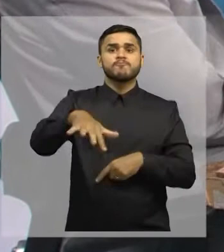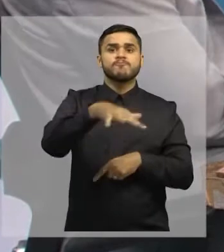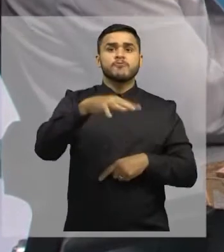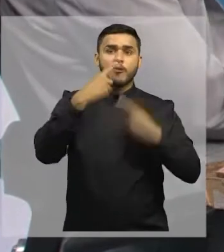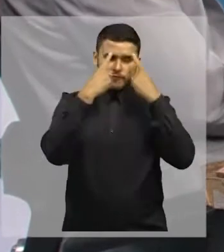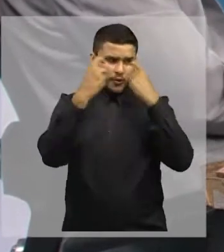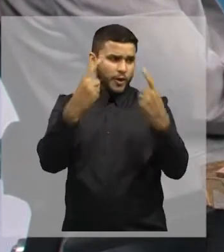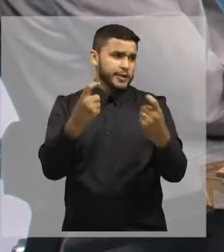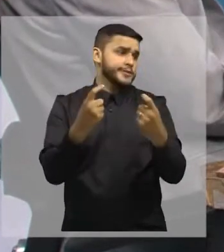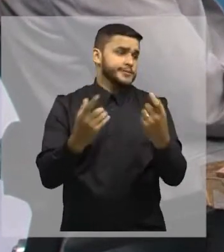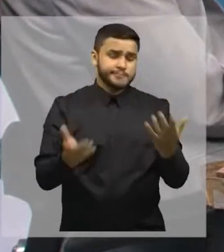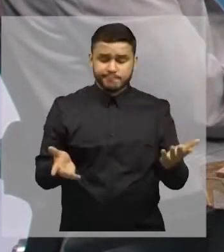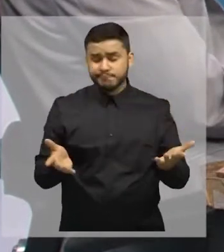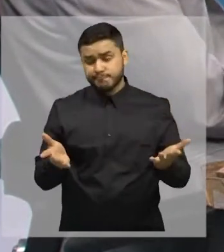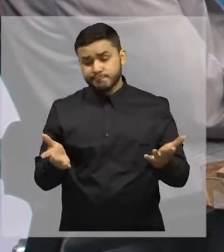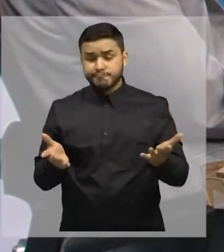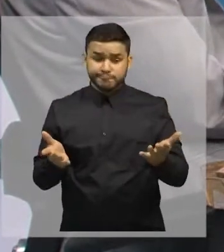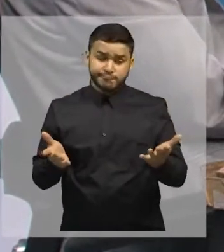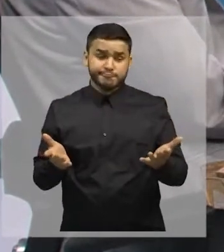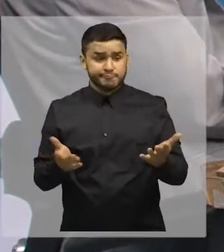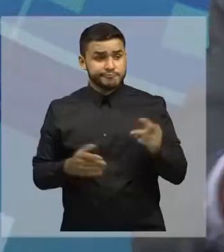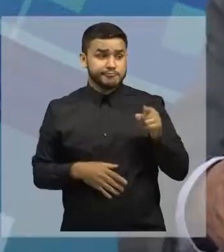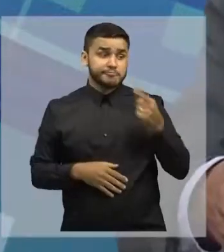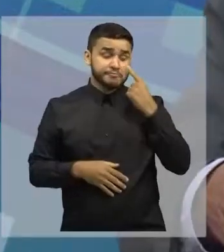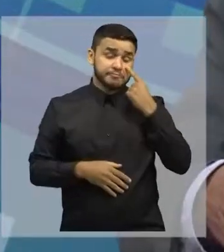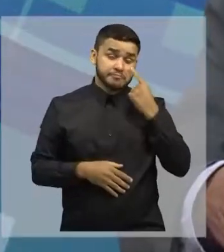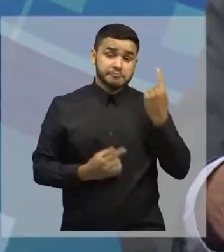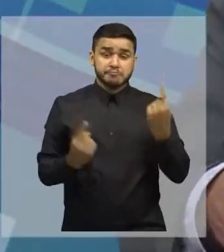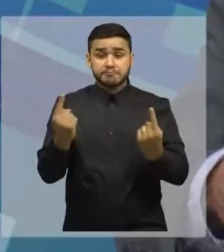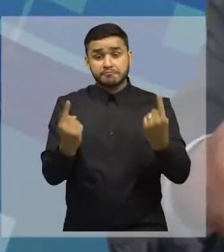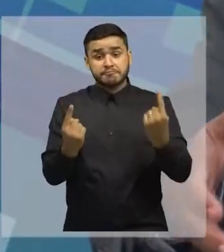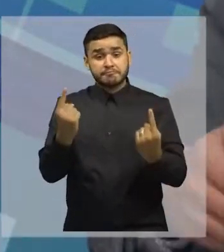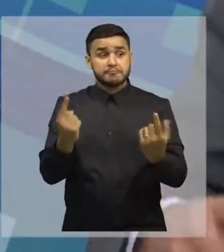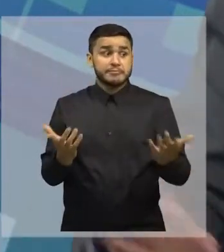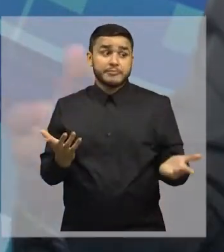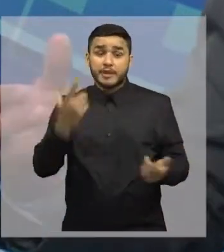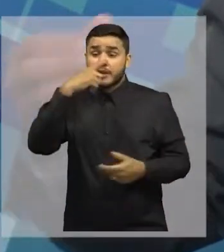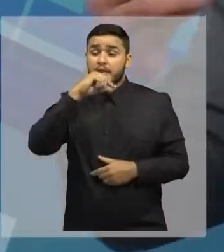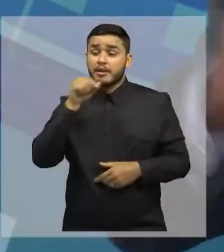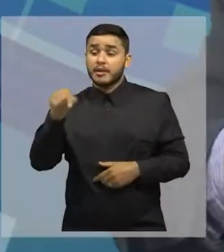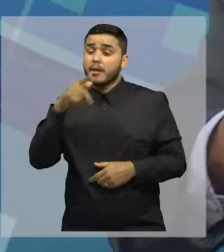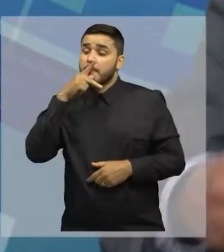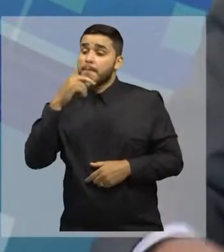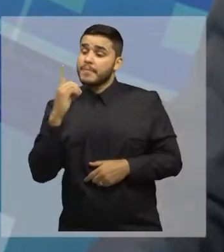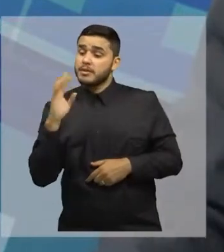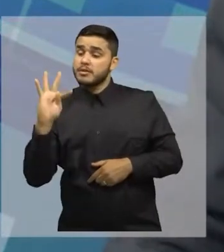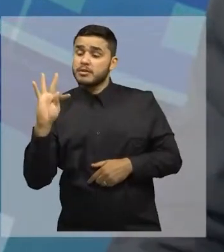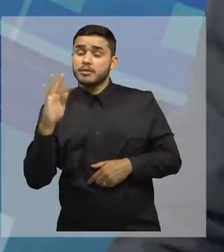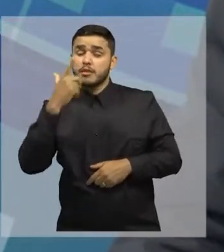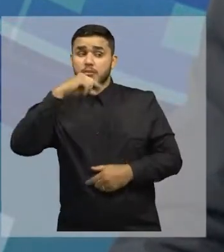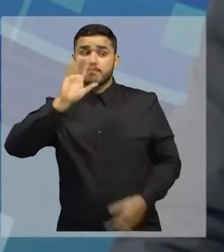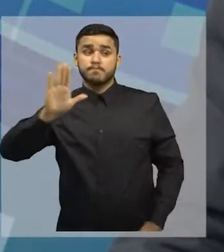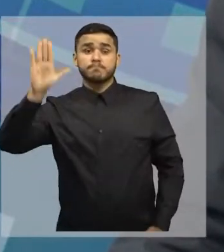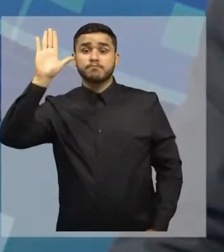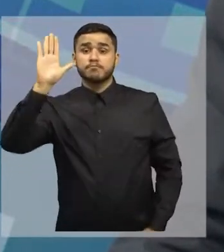diante dessa turbulência política que a gente está vivendo, a polarização